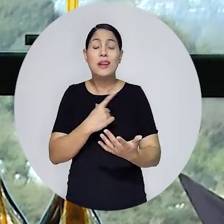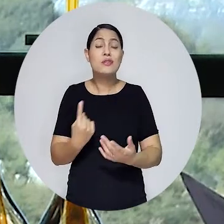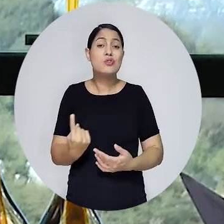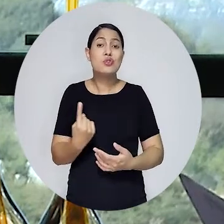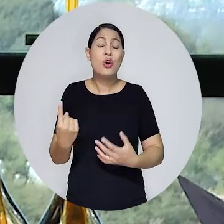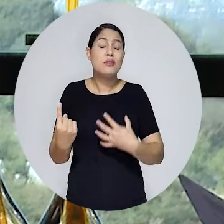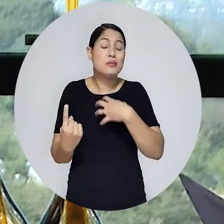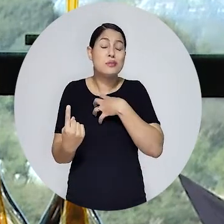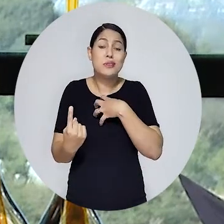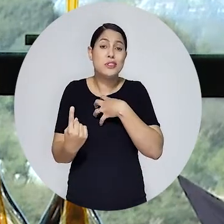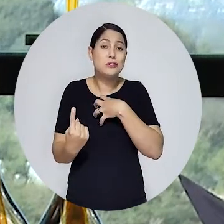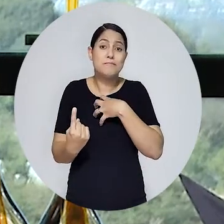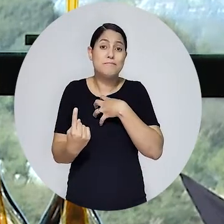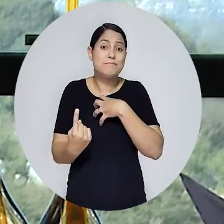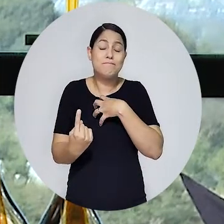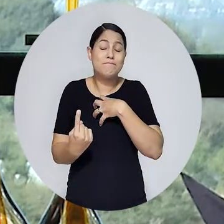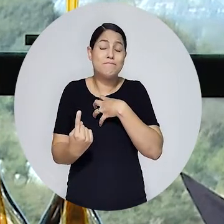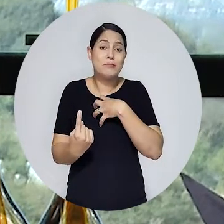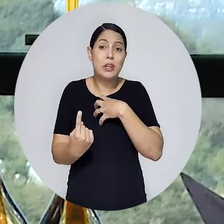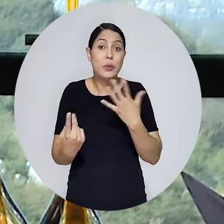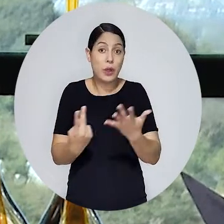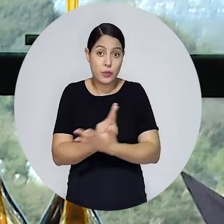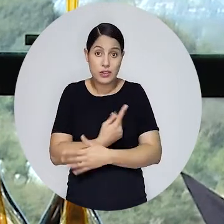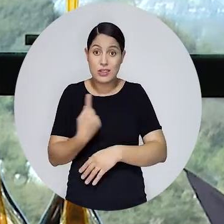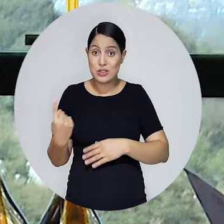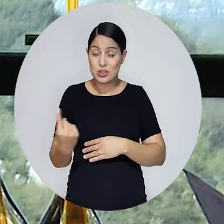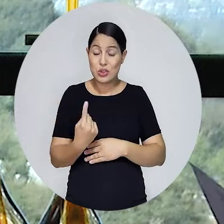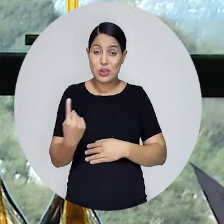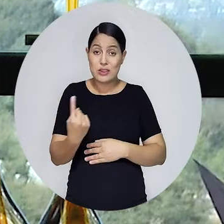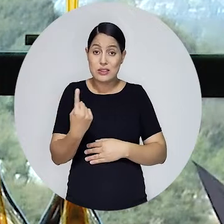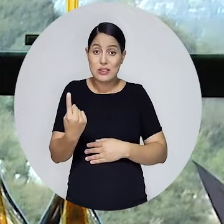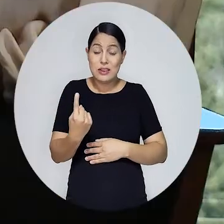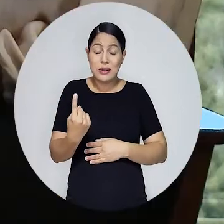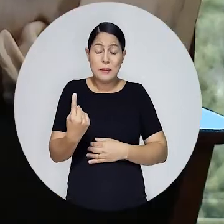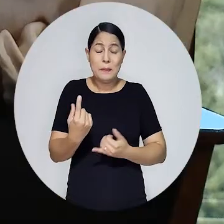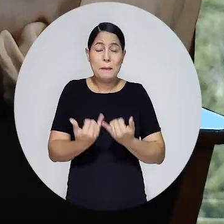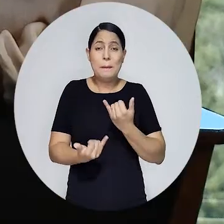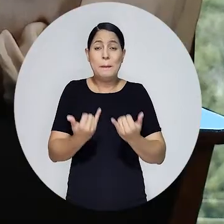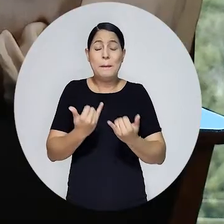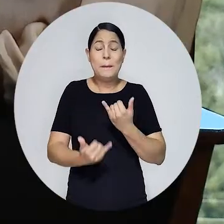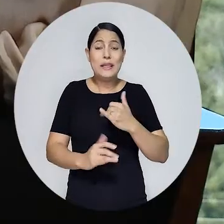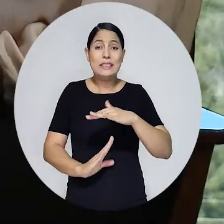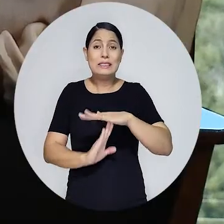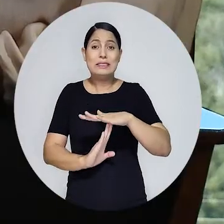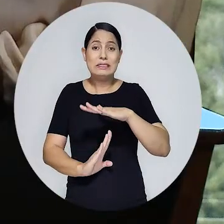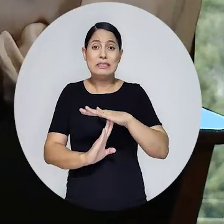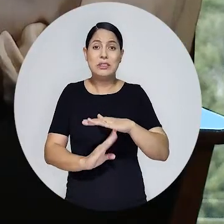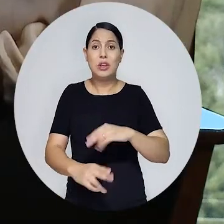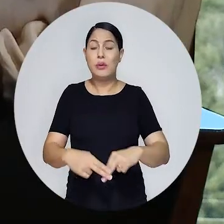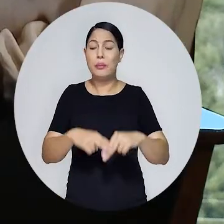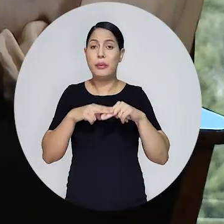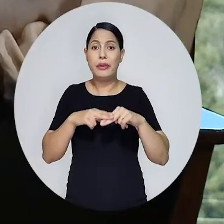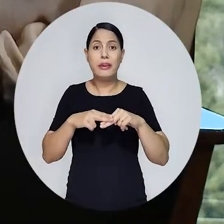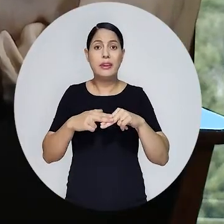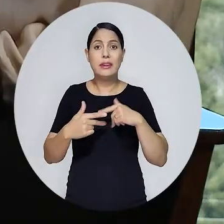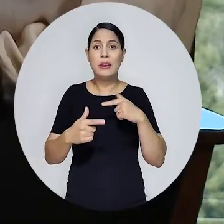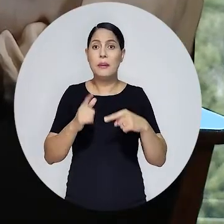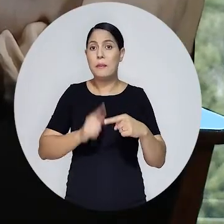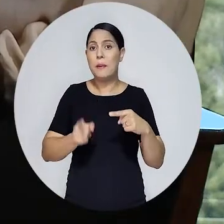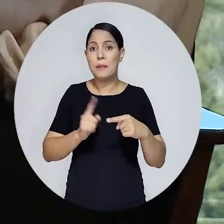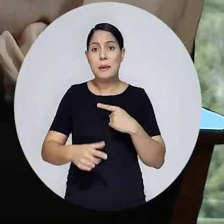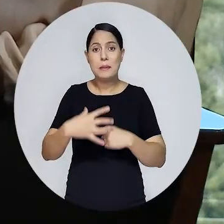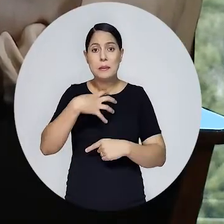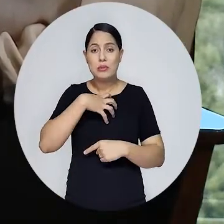prerrogativas e está sozinho. E esse estar sozinho muitas vezes faz com que ele fique limitado na sua profissão, que ele